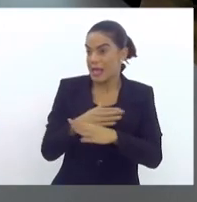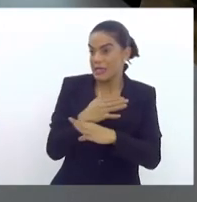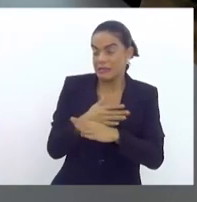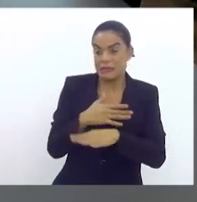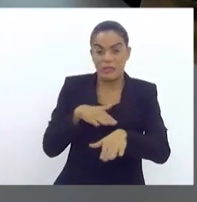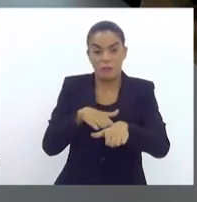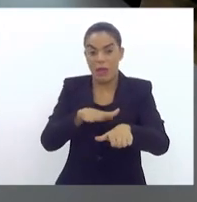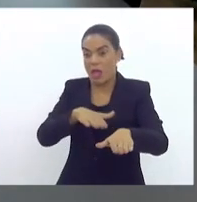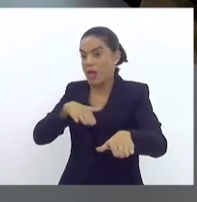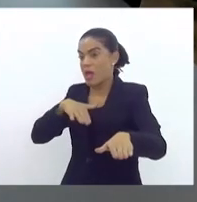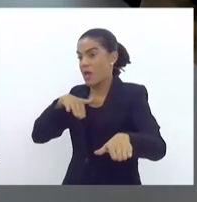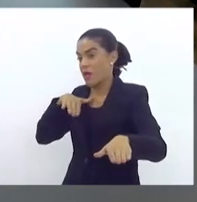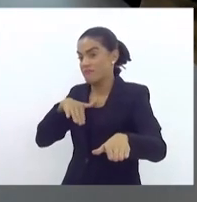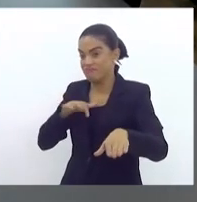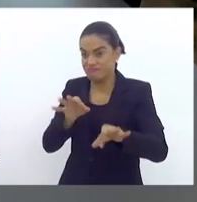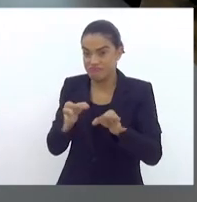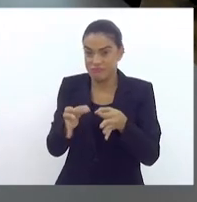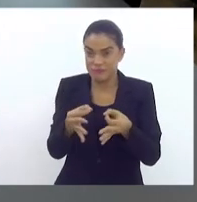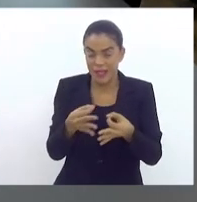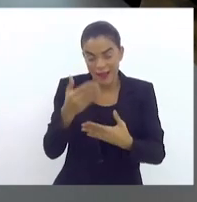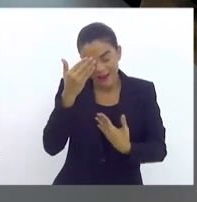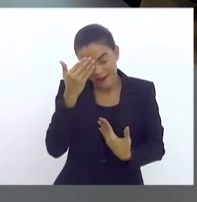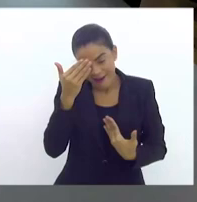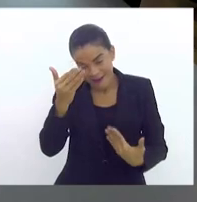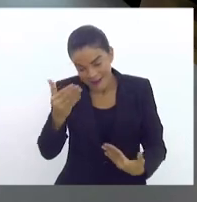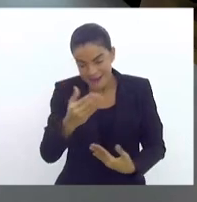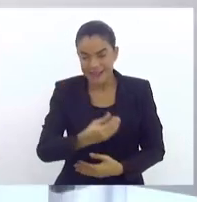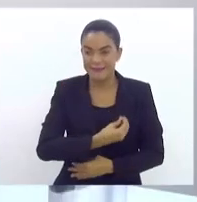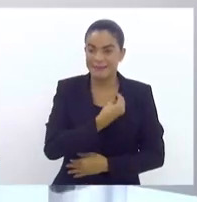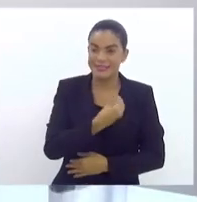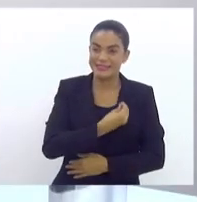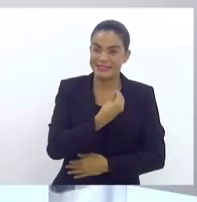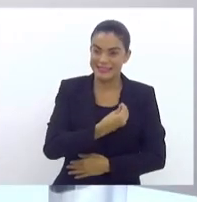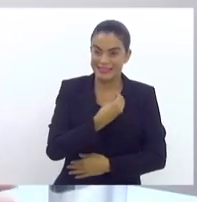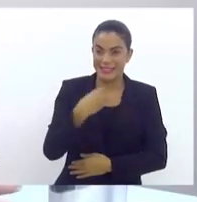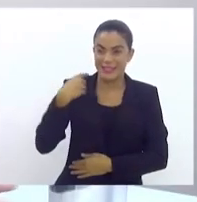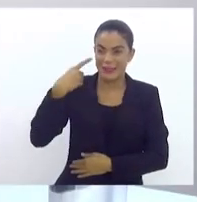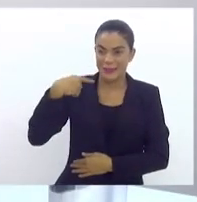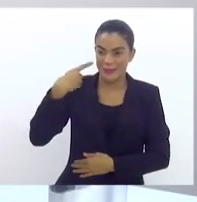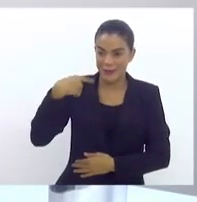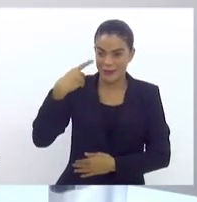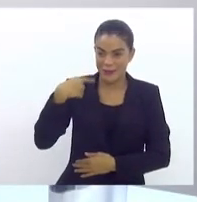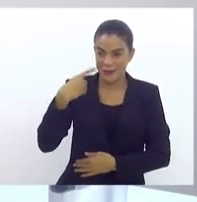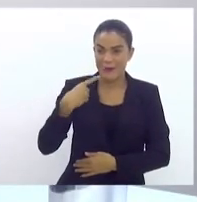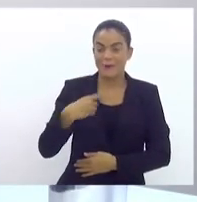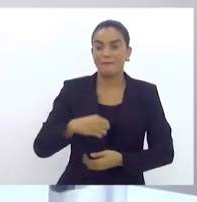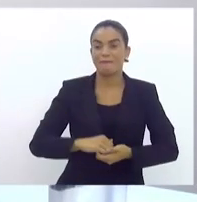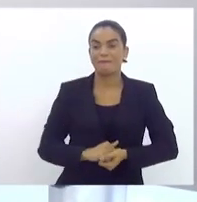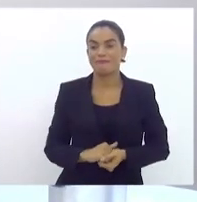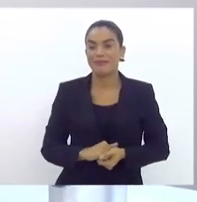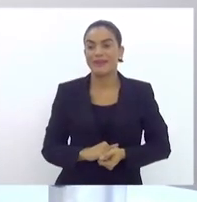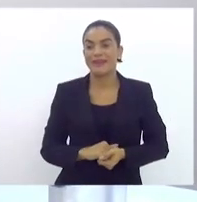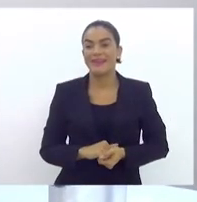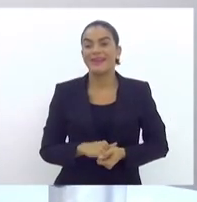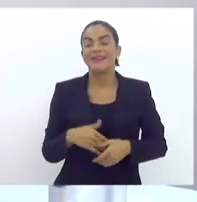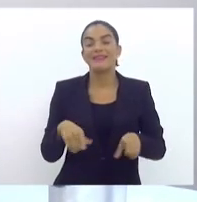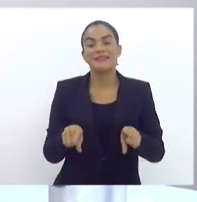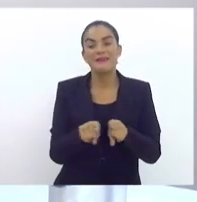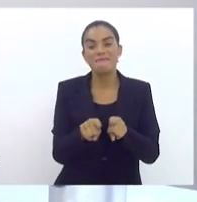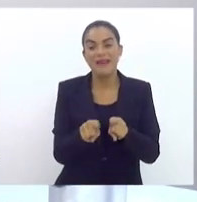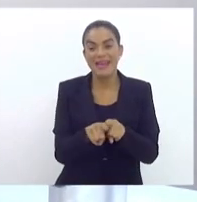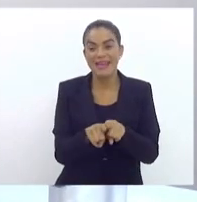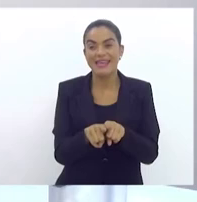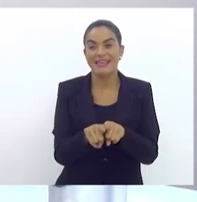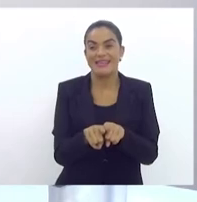loucura o trânsito está uma loucura né agradecer aí a presença né do doutor e da doutora e eu já quero Até